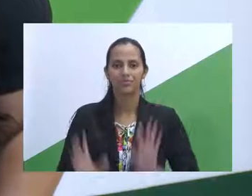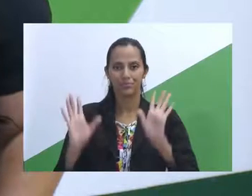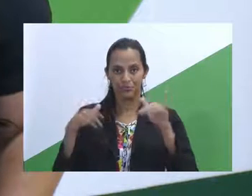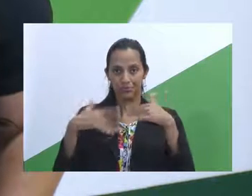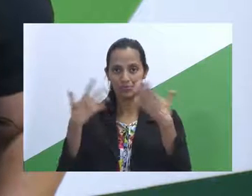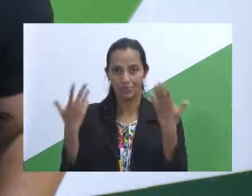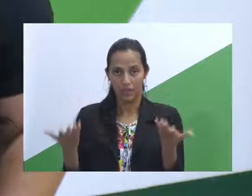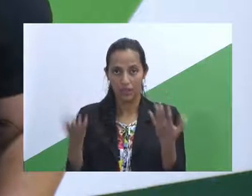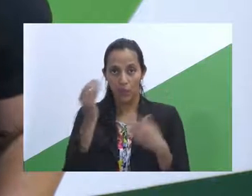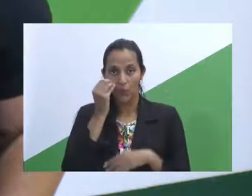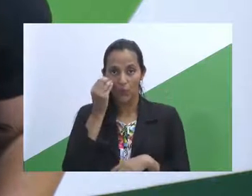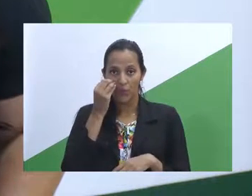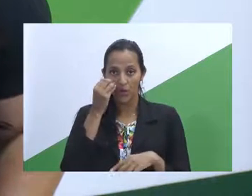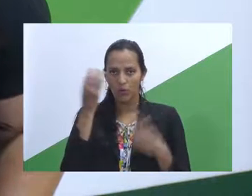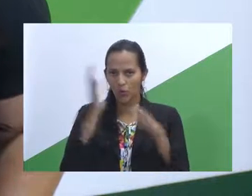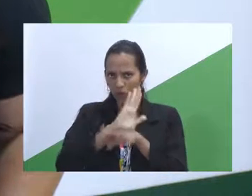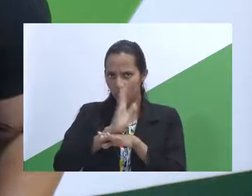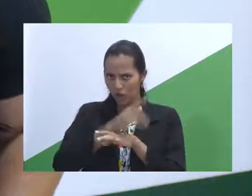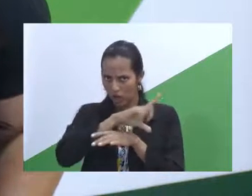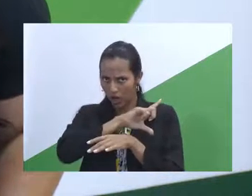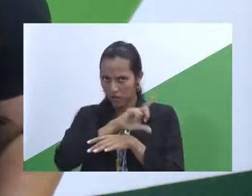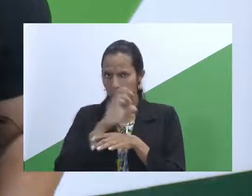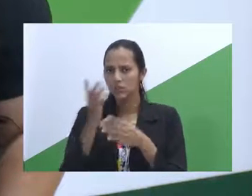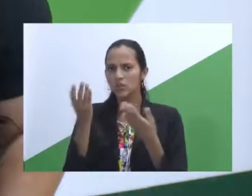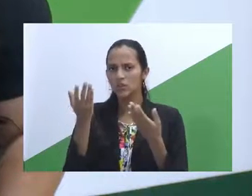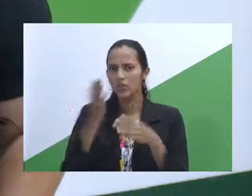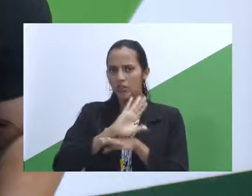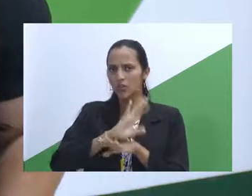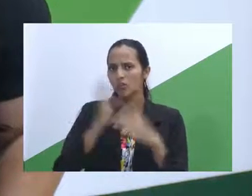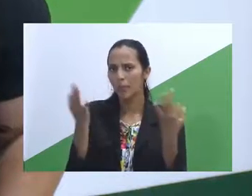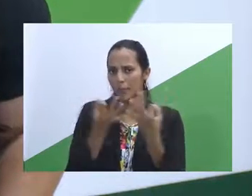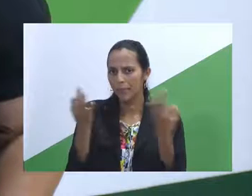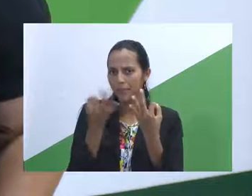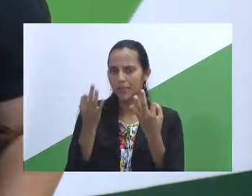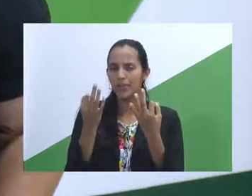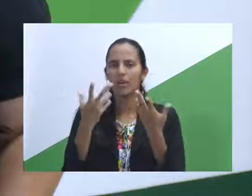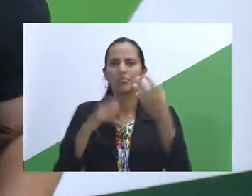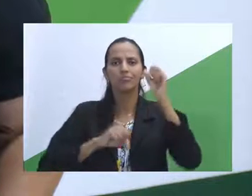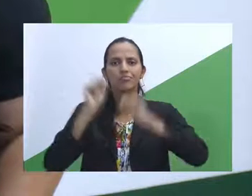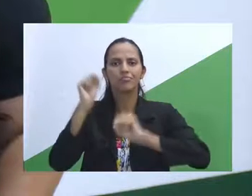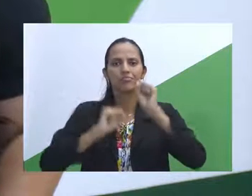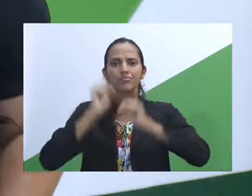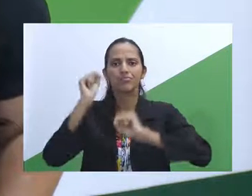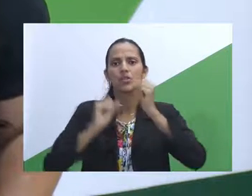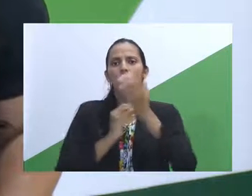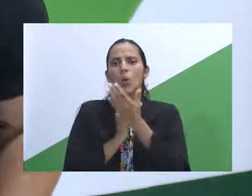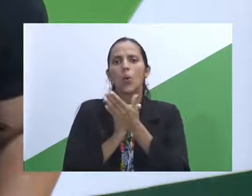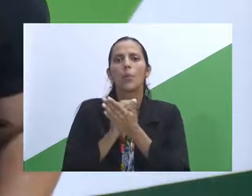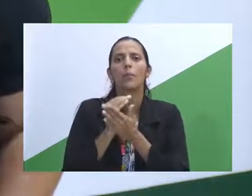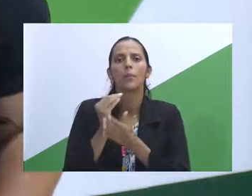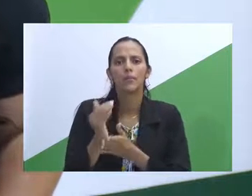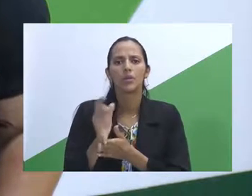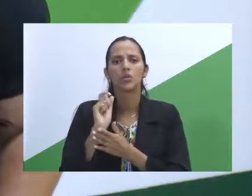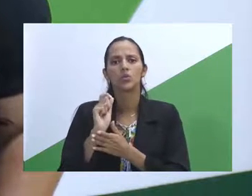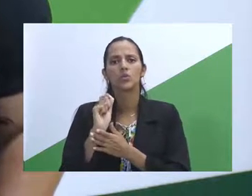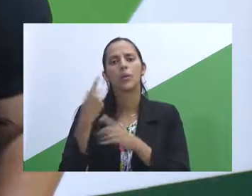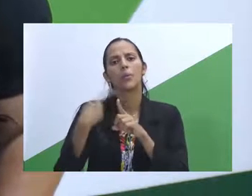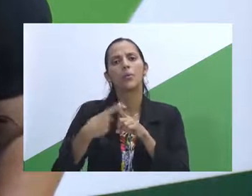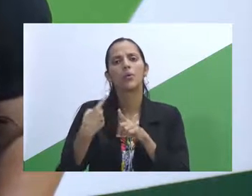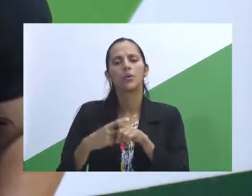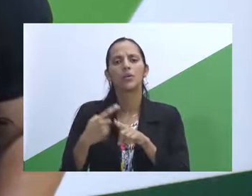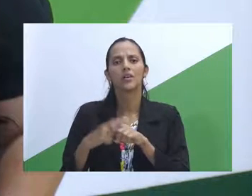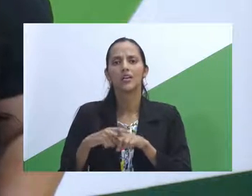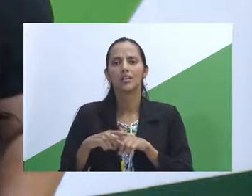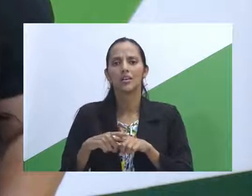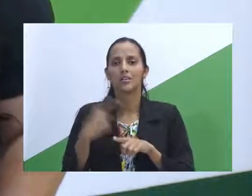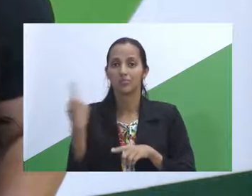incluindo a industrialização, né? A indústria de base, ela começa, então, aí também a ser implantada, por quê? Porque